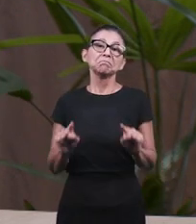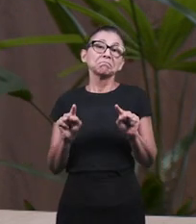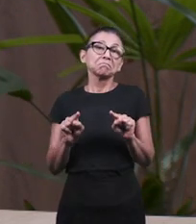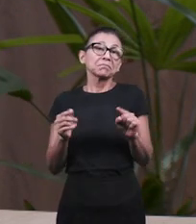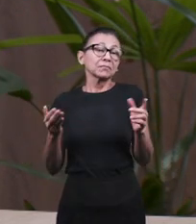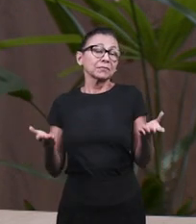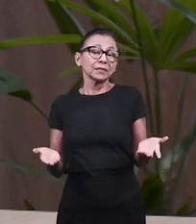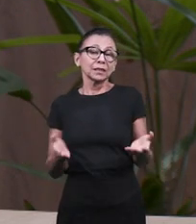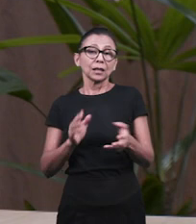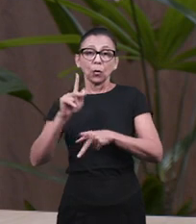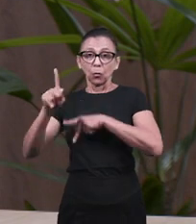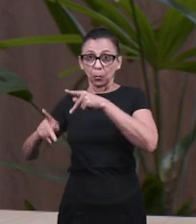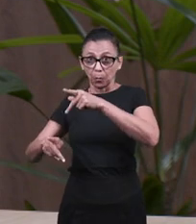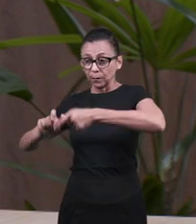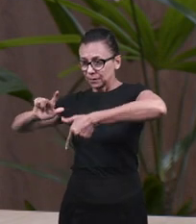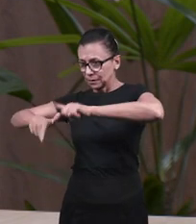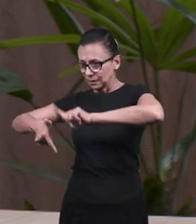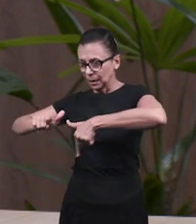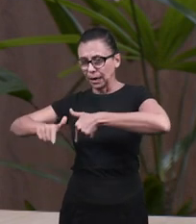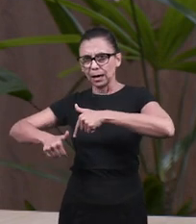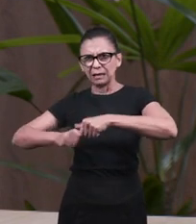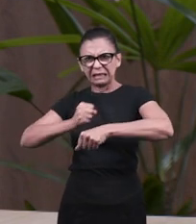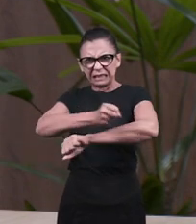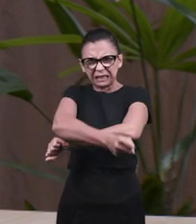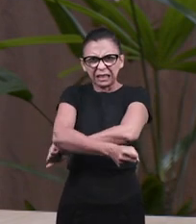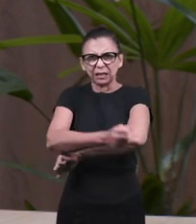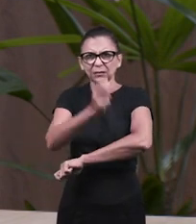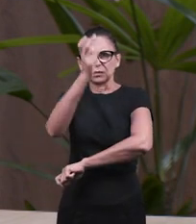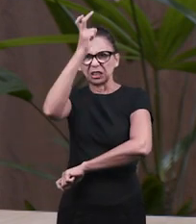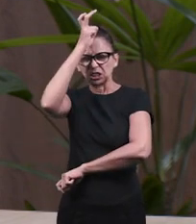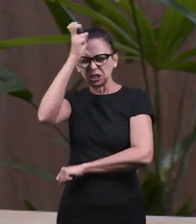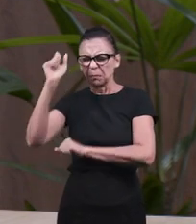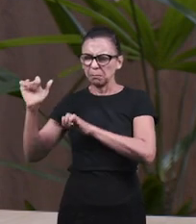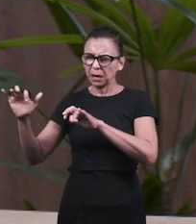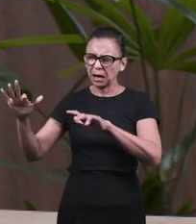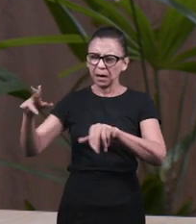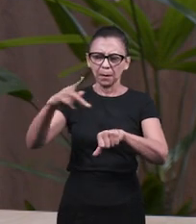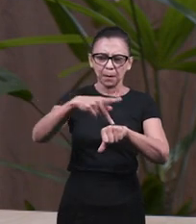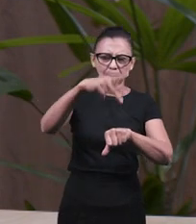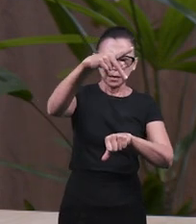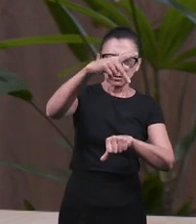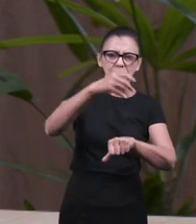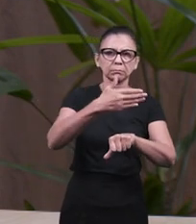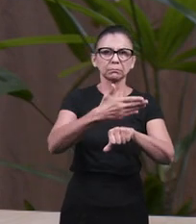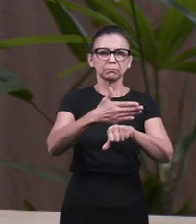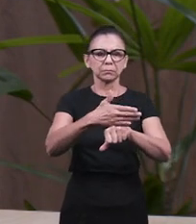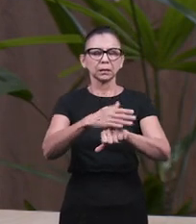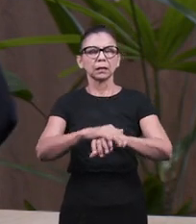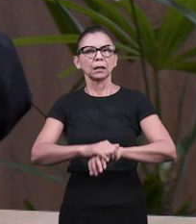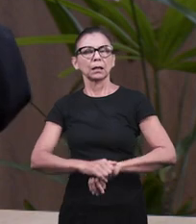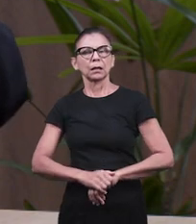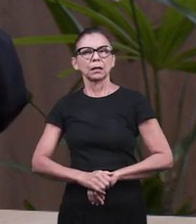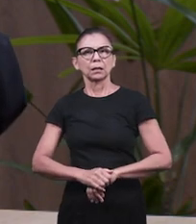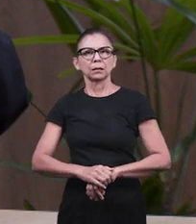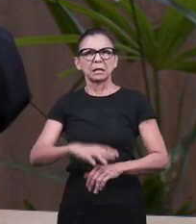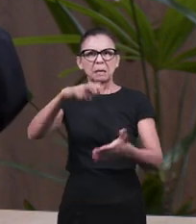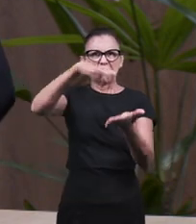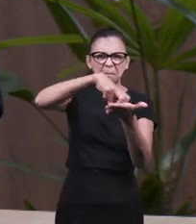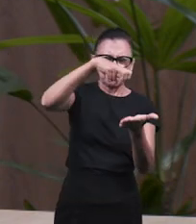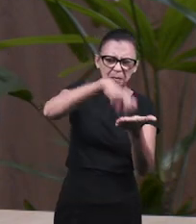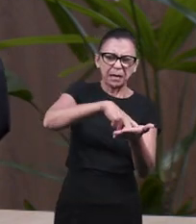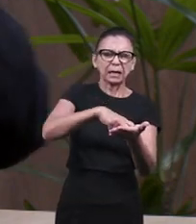Então, os israelitas que saíram do Egito, participaram da Páscoa, participaram das 10 pragas, quando saíram do